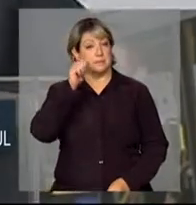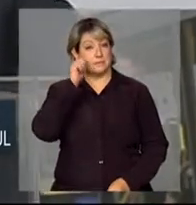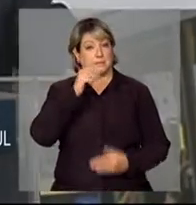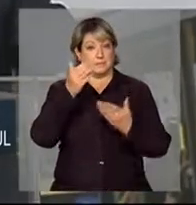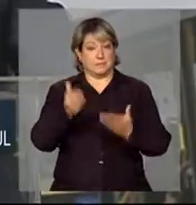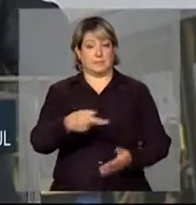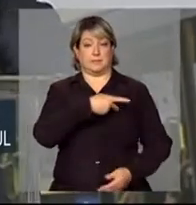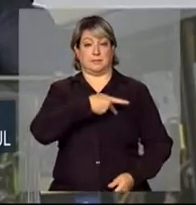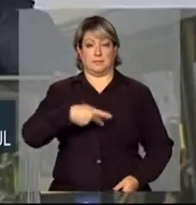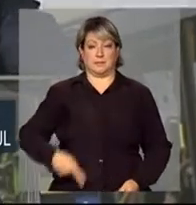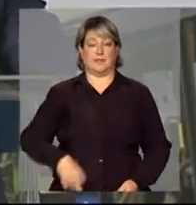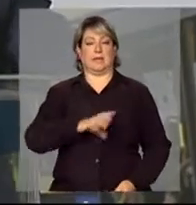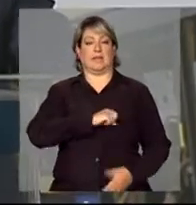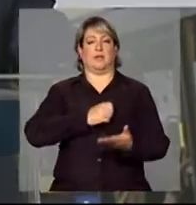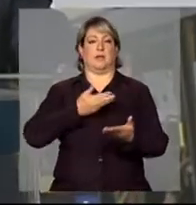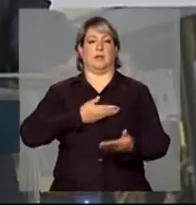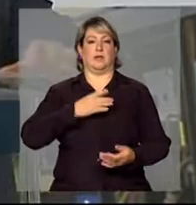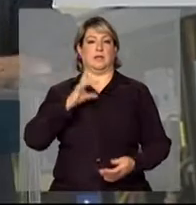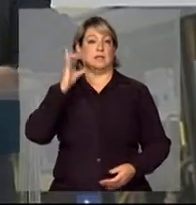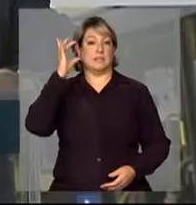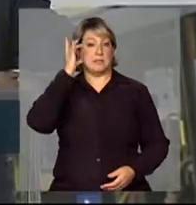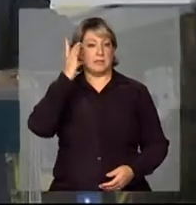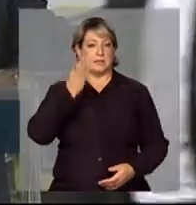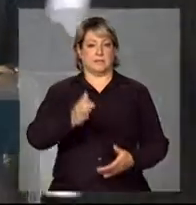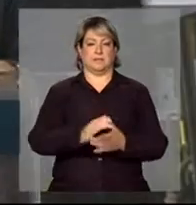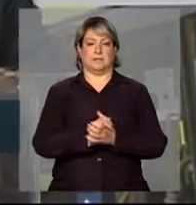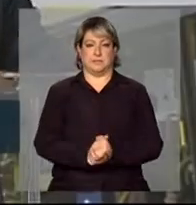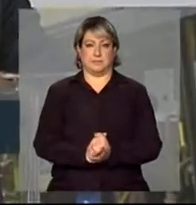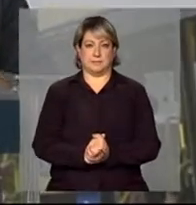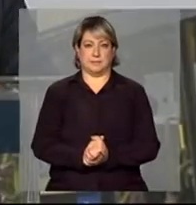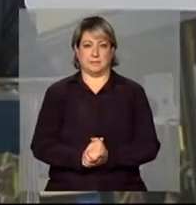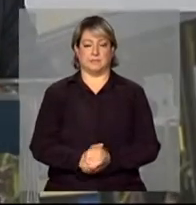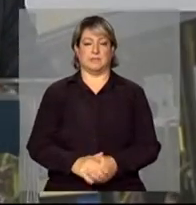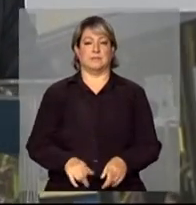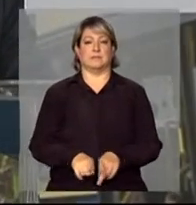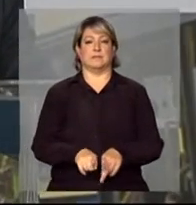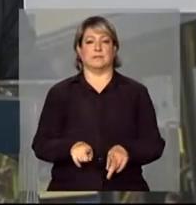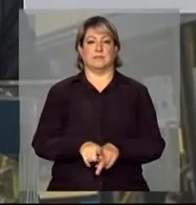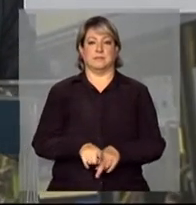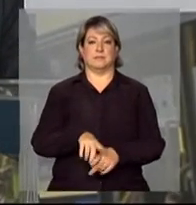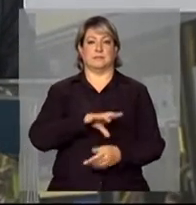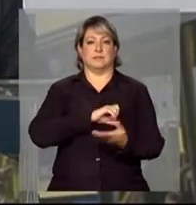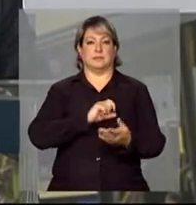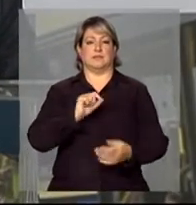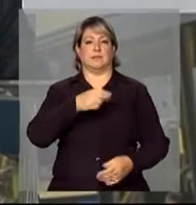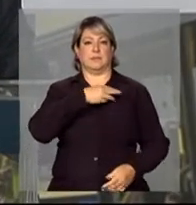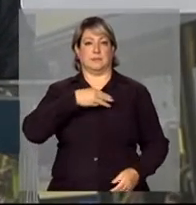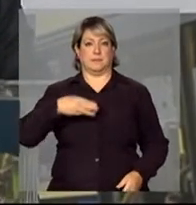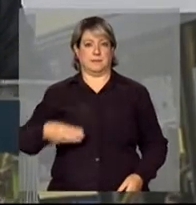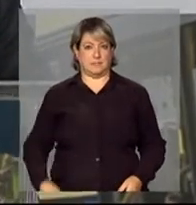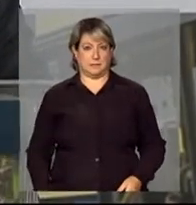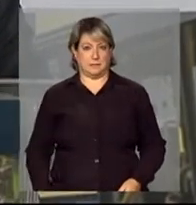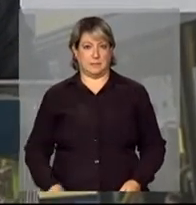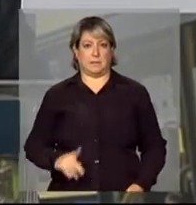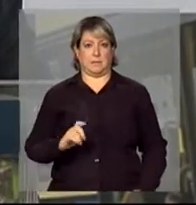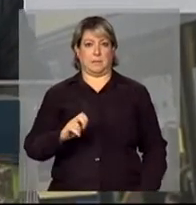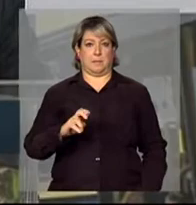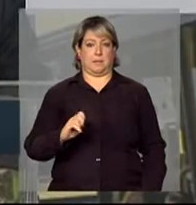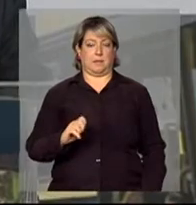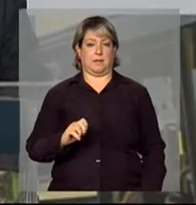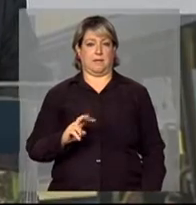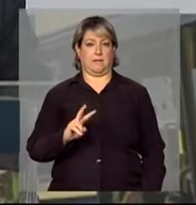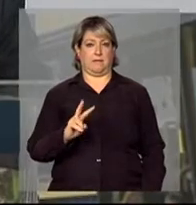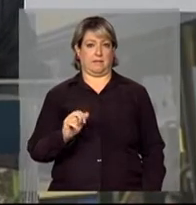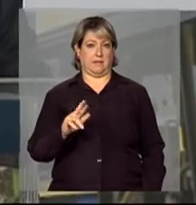presidenta, querida companheira Dilma Rousseff, estimado ministro de Desenvolvimento Agrário, querido companheiro